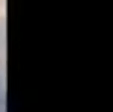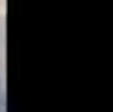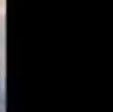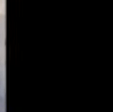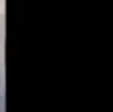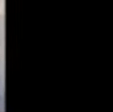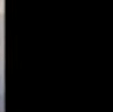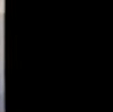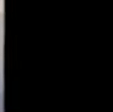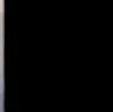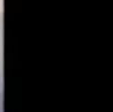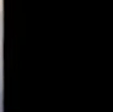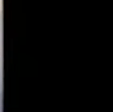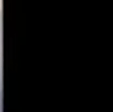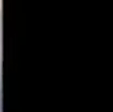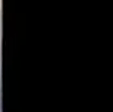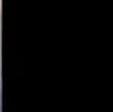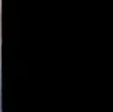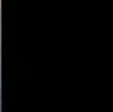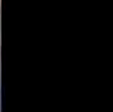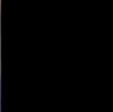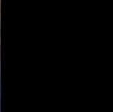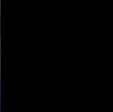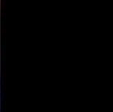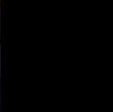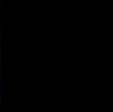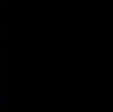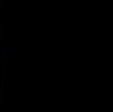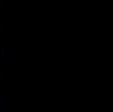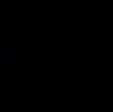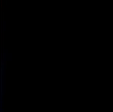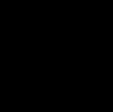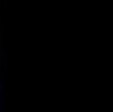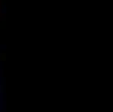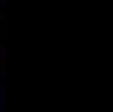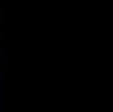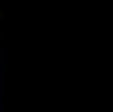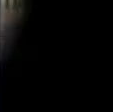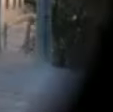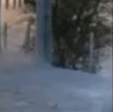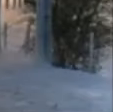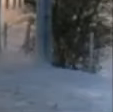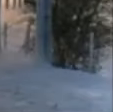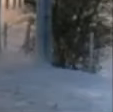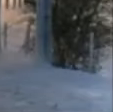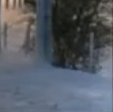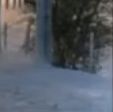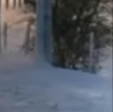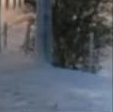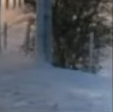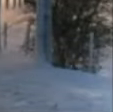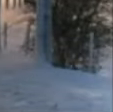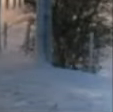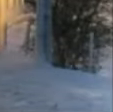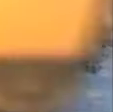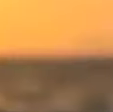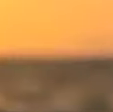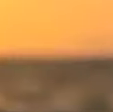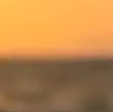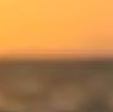coração. O abraço de Barretos faz do inverno do